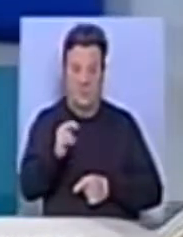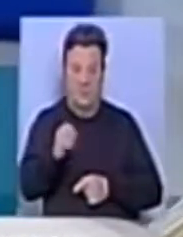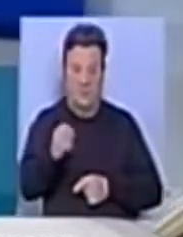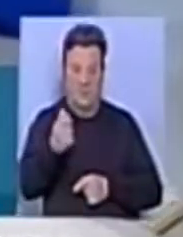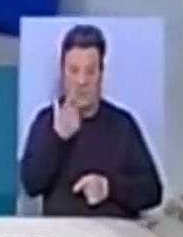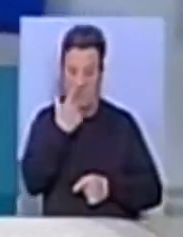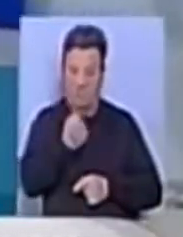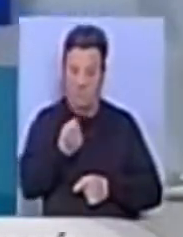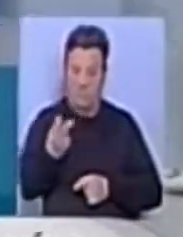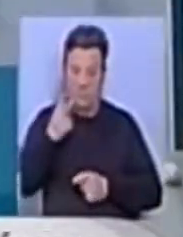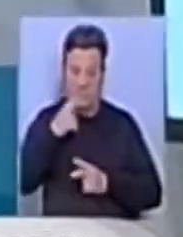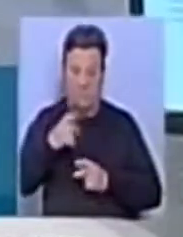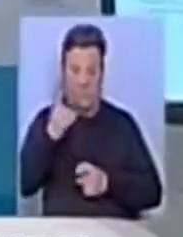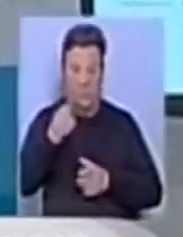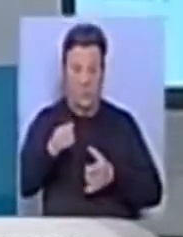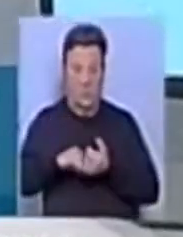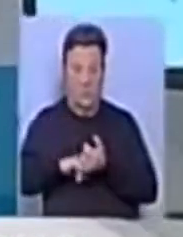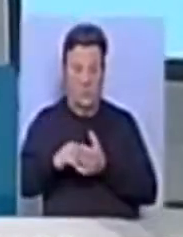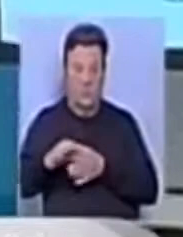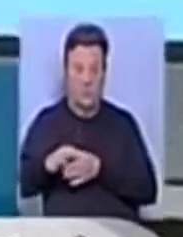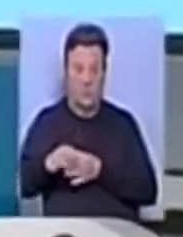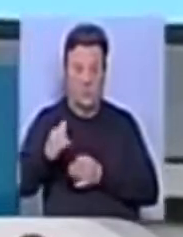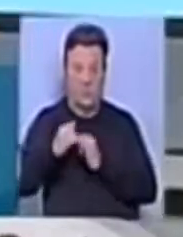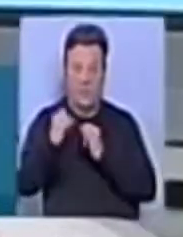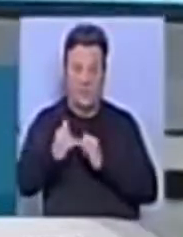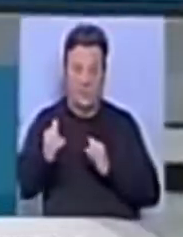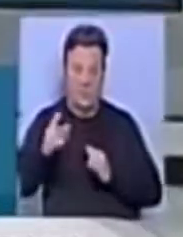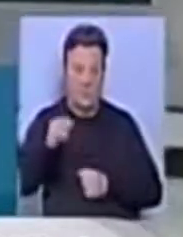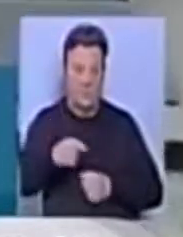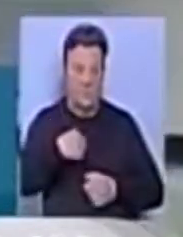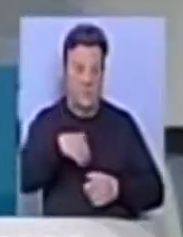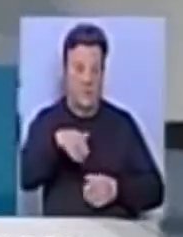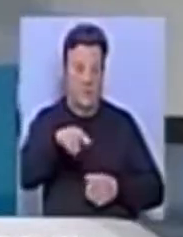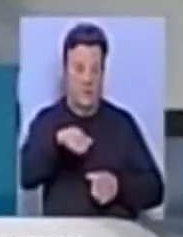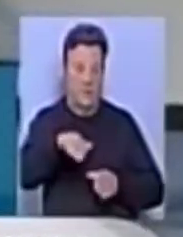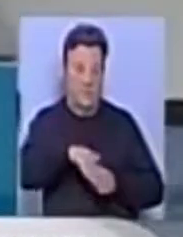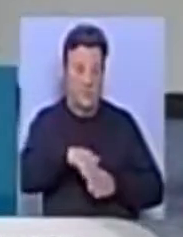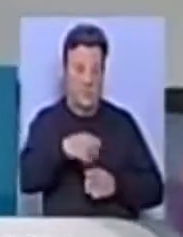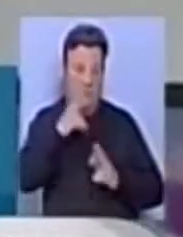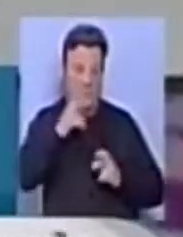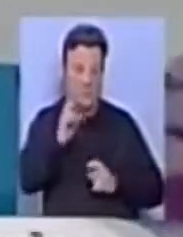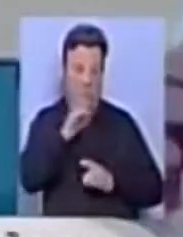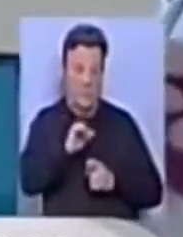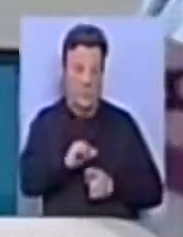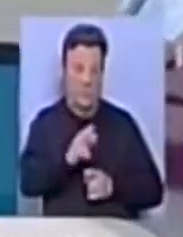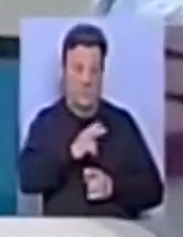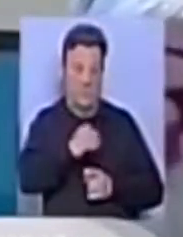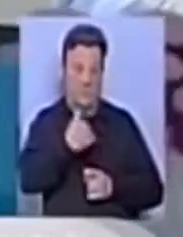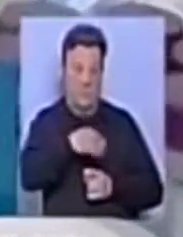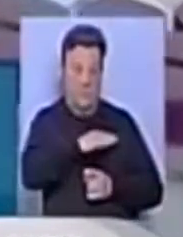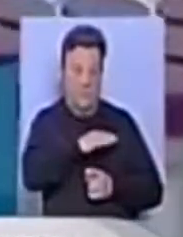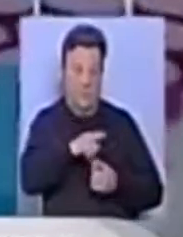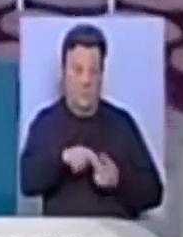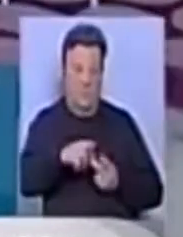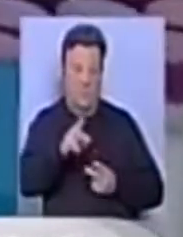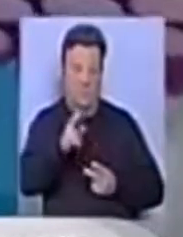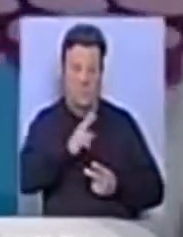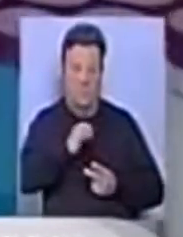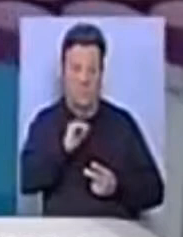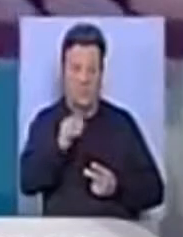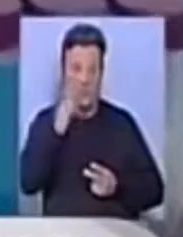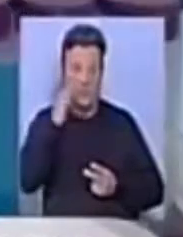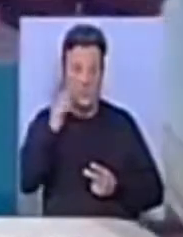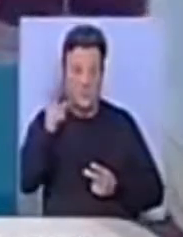de um consórcio internacional onde participam também investigadores europeus nomeadamente da universidade de coimbra unido universidade da